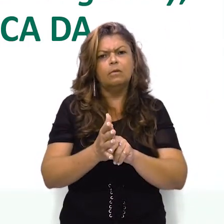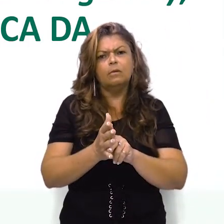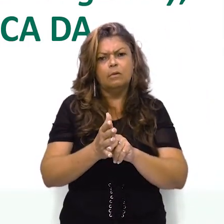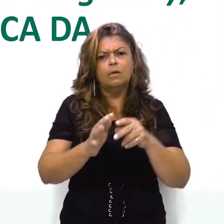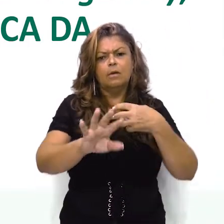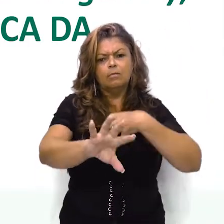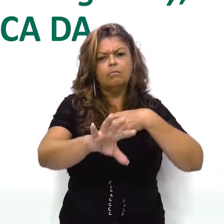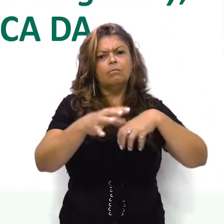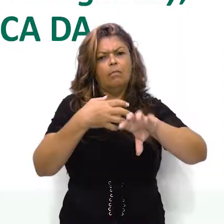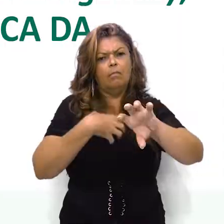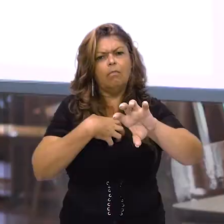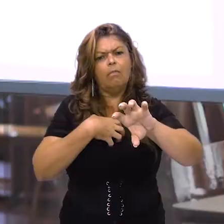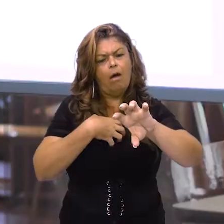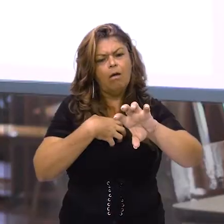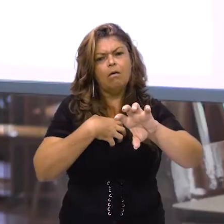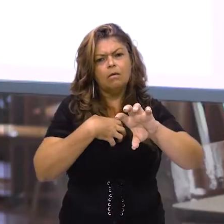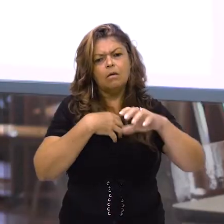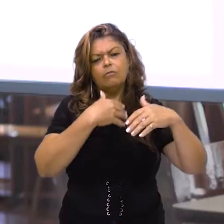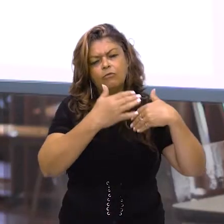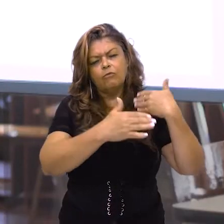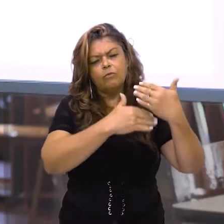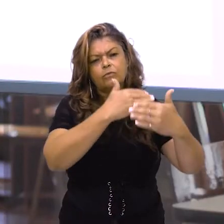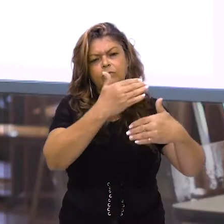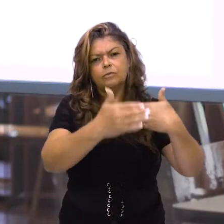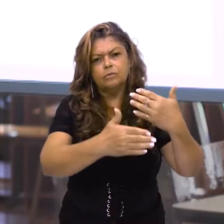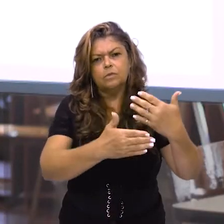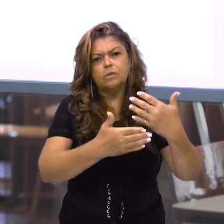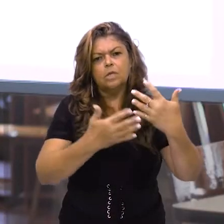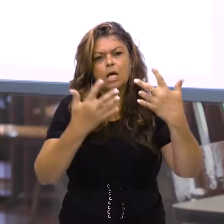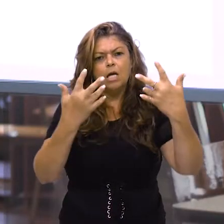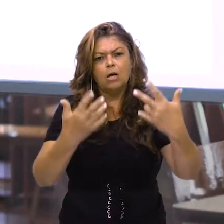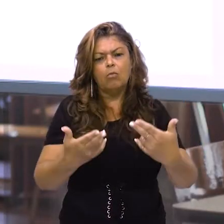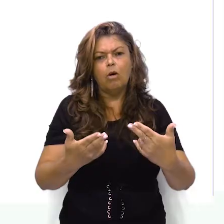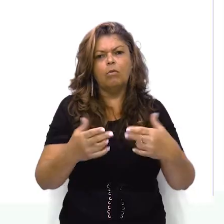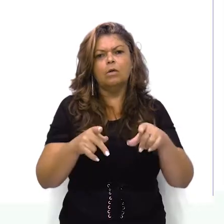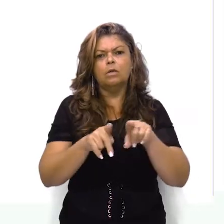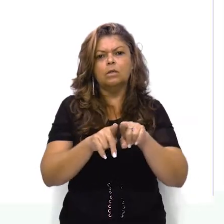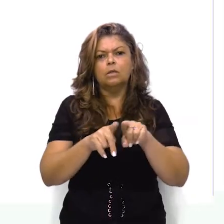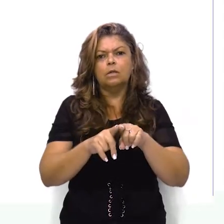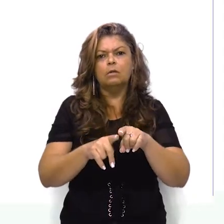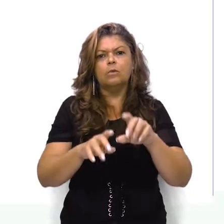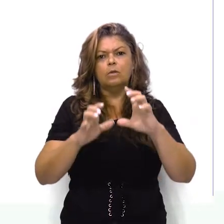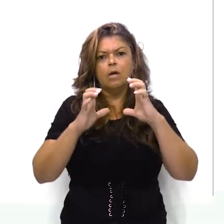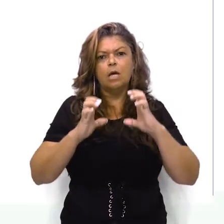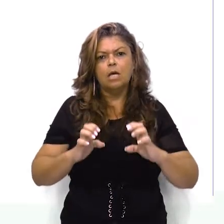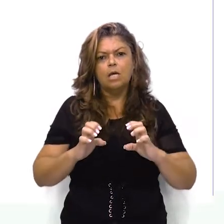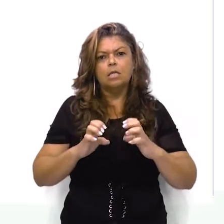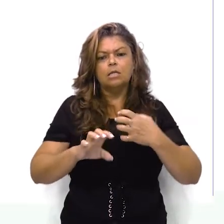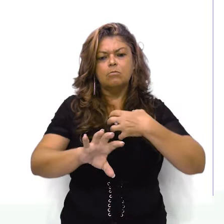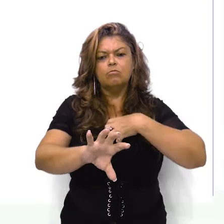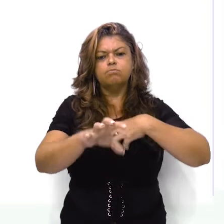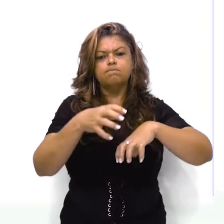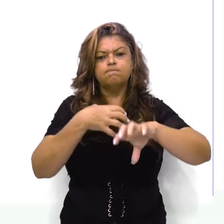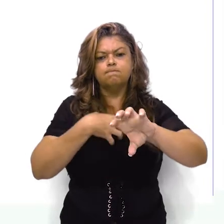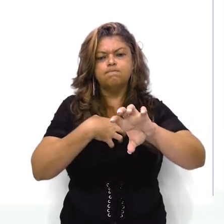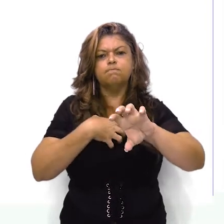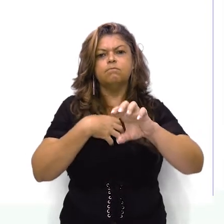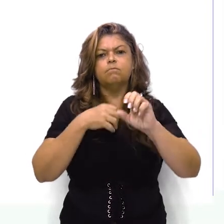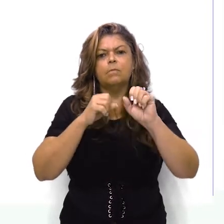ética da alteridade. Então, tal ética da alteridade